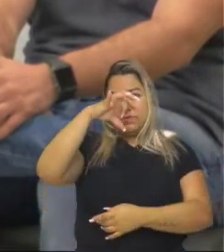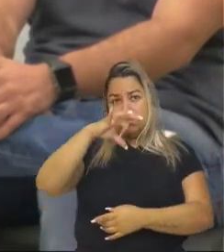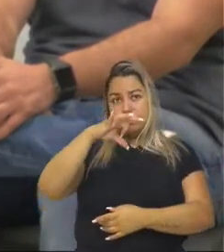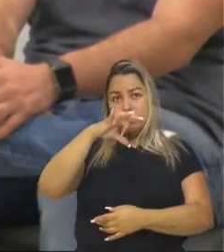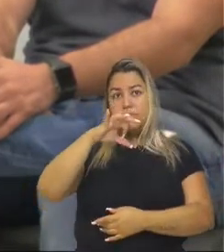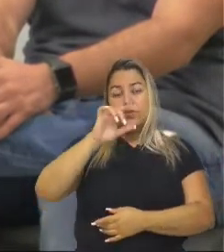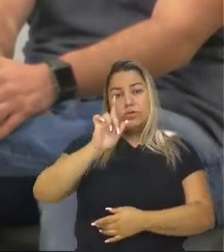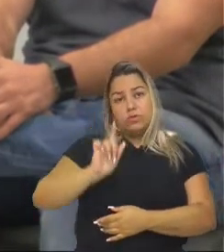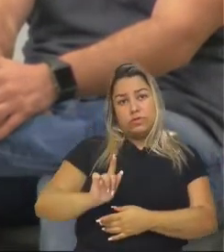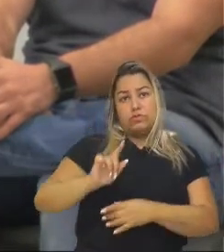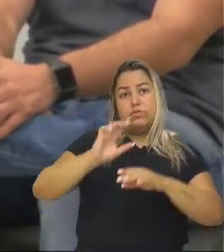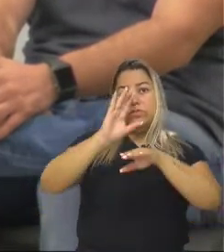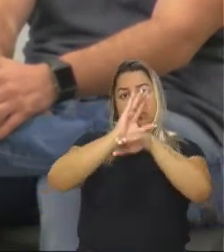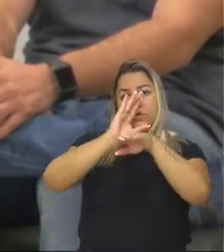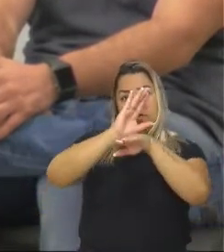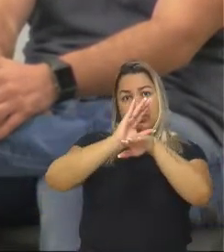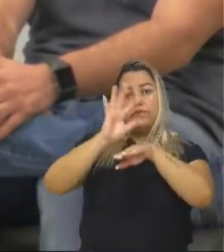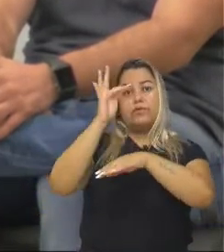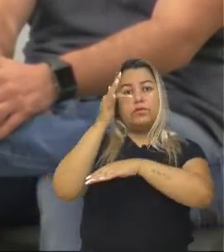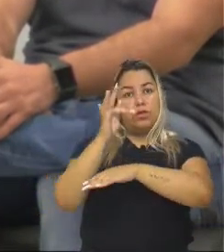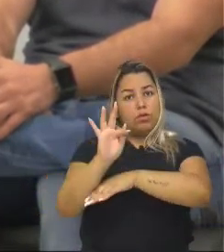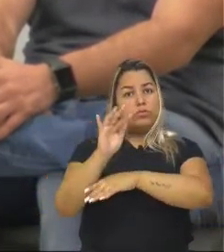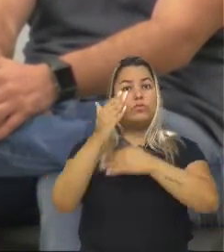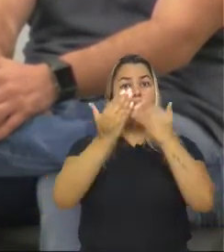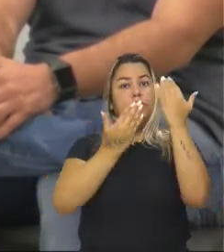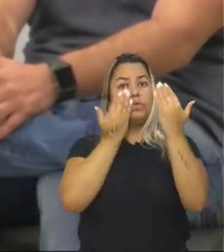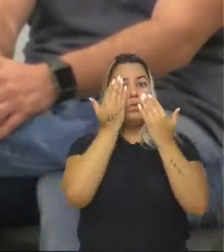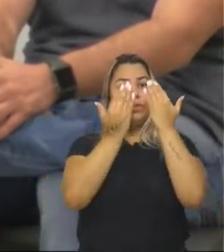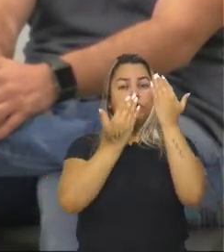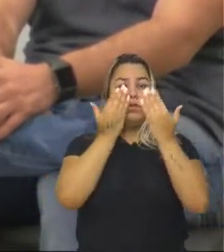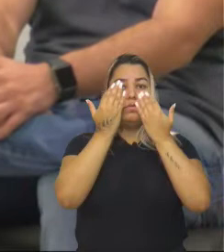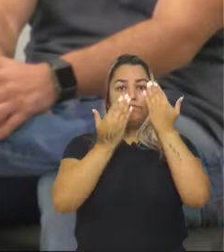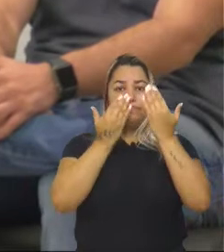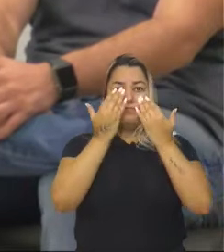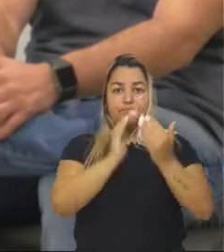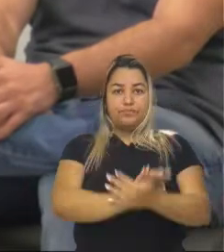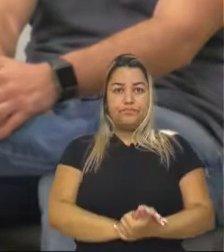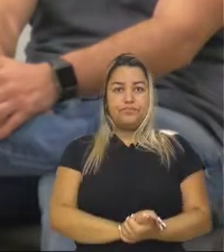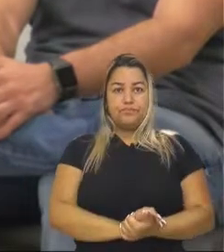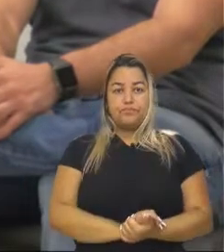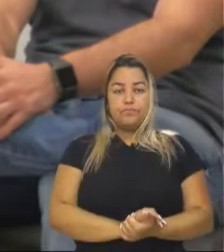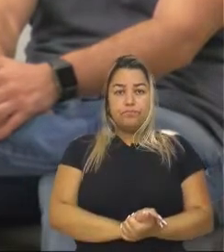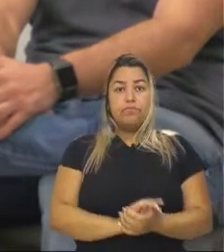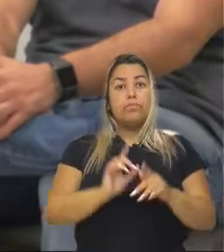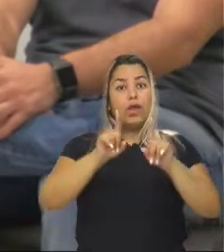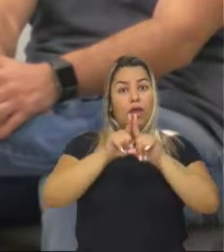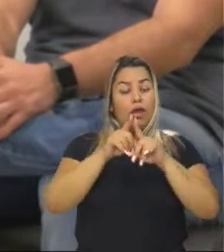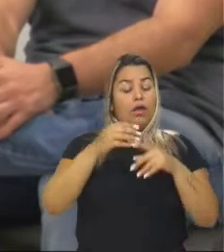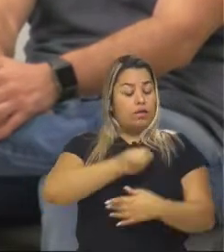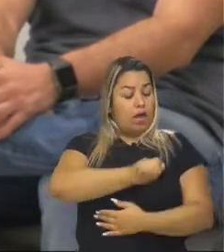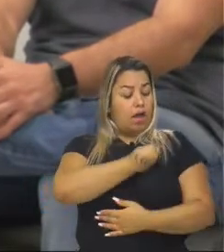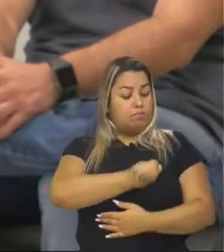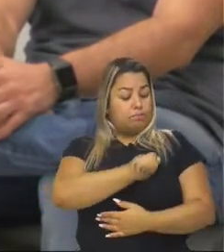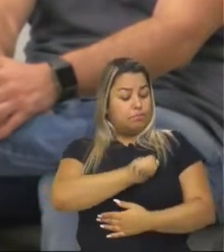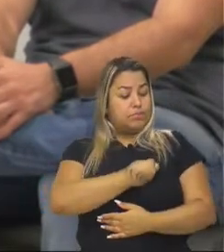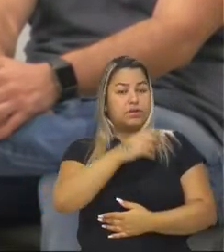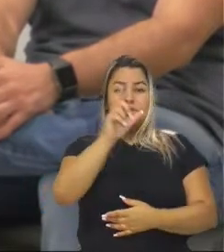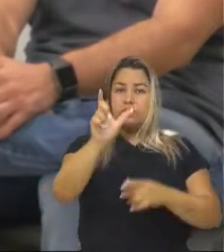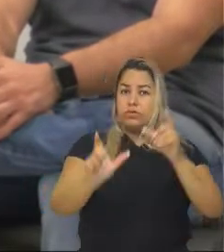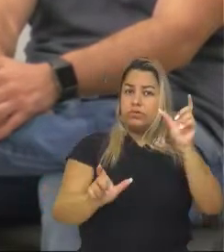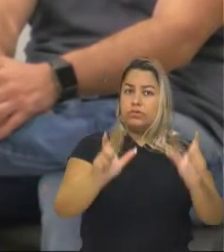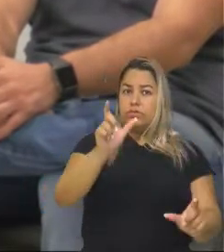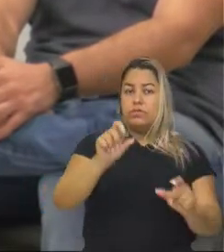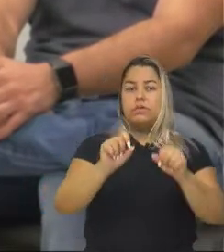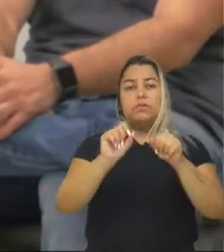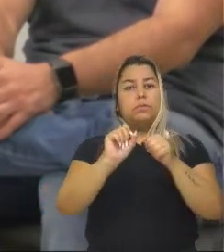gestão do Conselho Federal de Psicologia. Que a ancestralidade, que a energia, que a presença de vocês possa